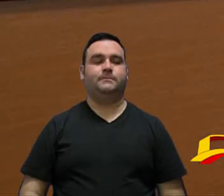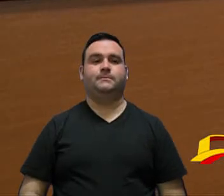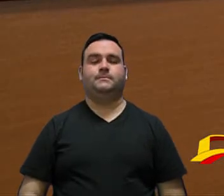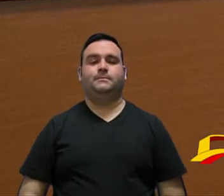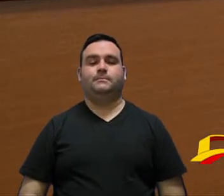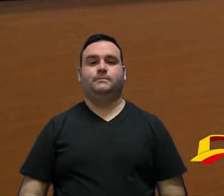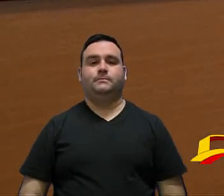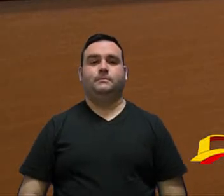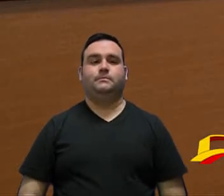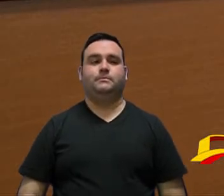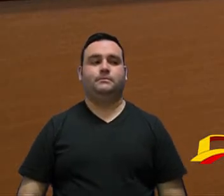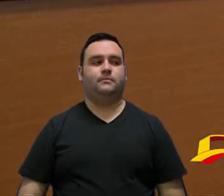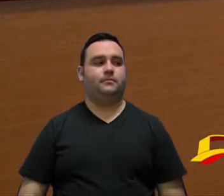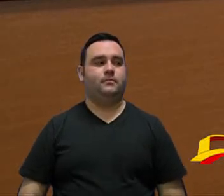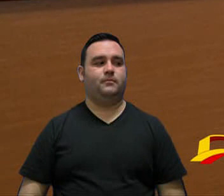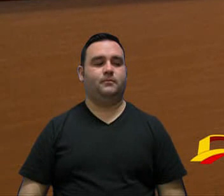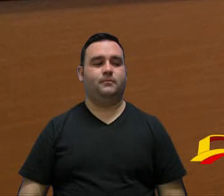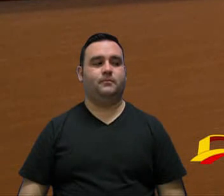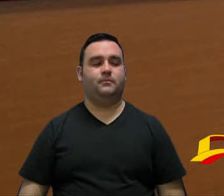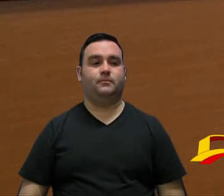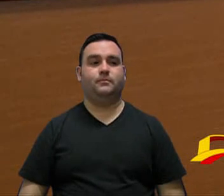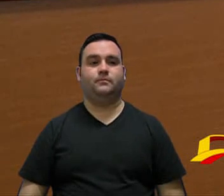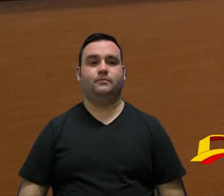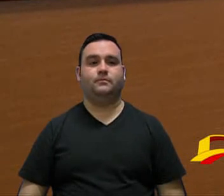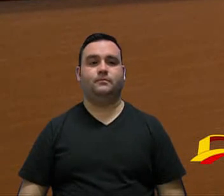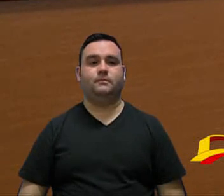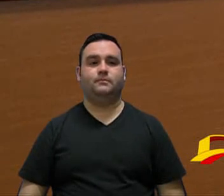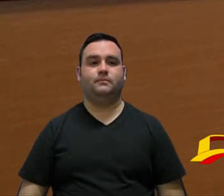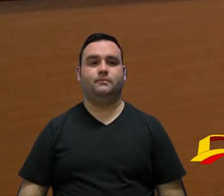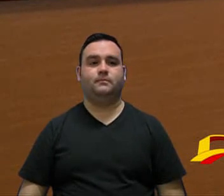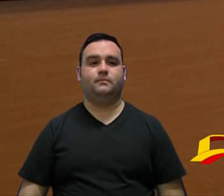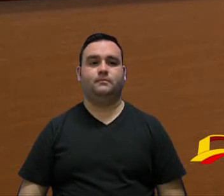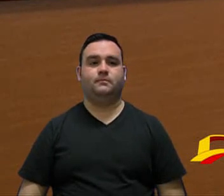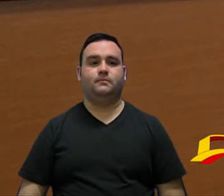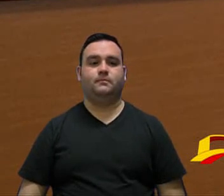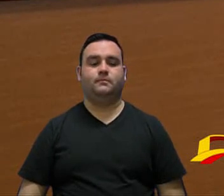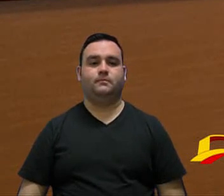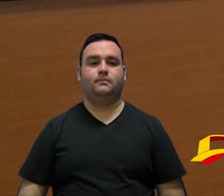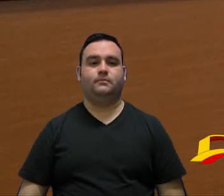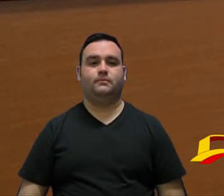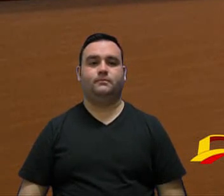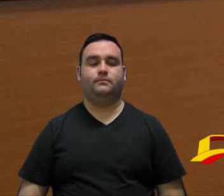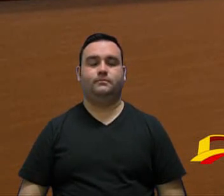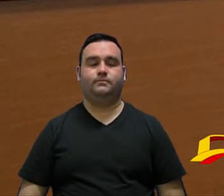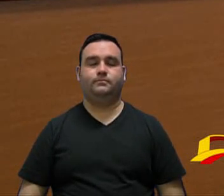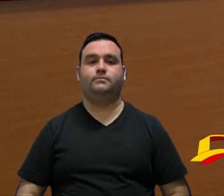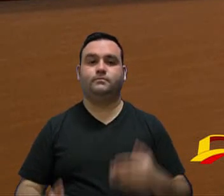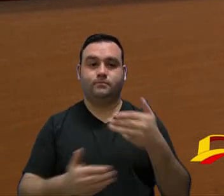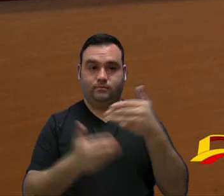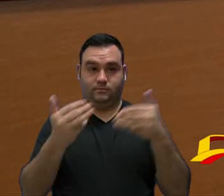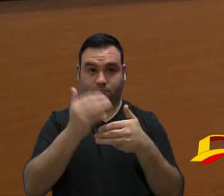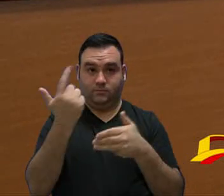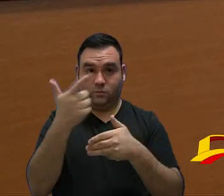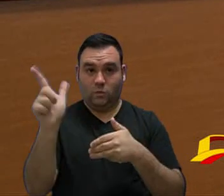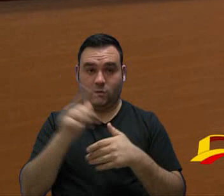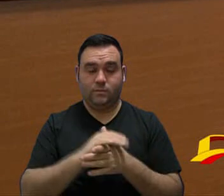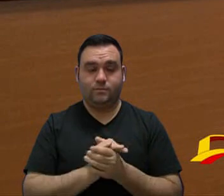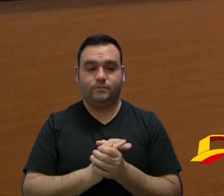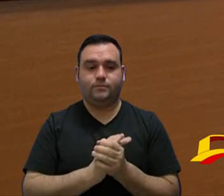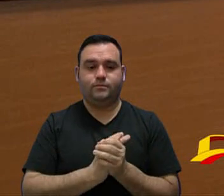e fala somente e aí tá tá passando o próximo